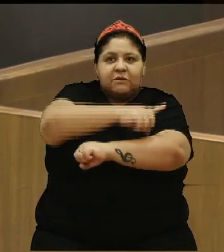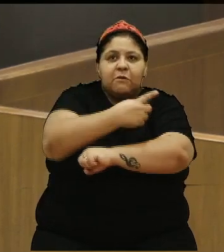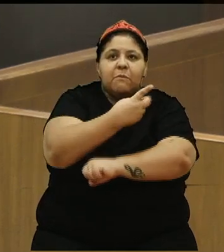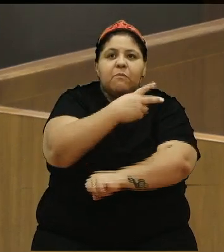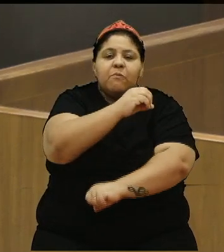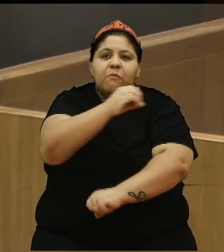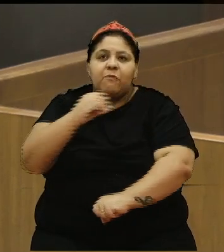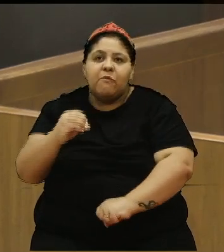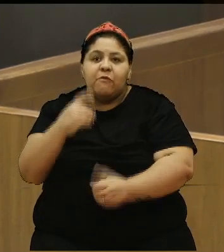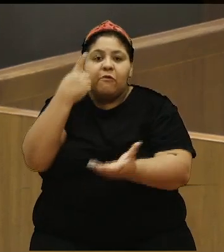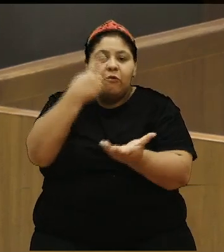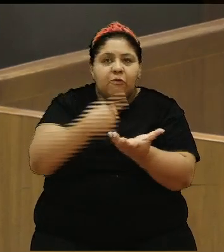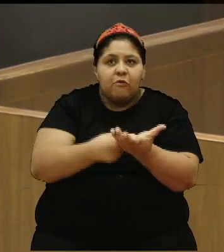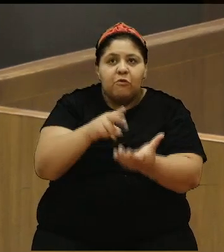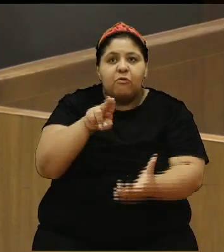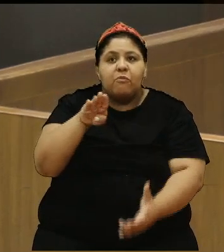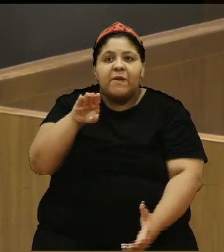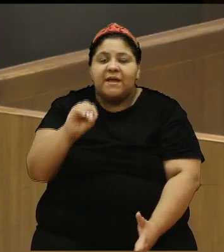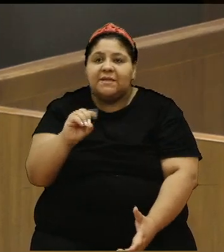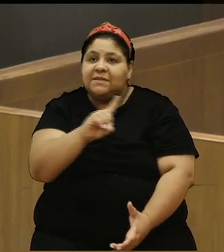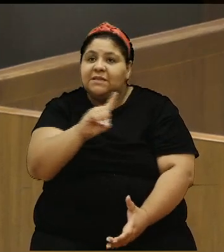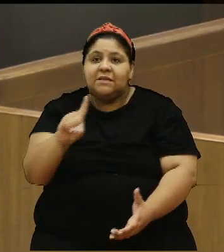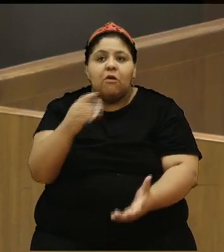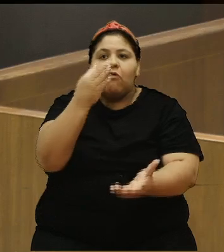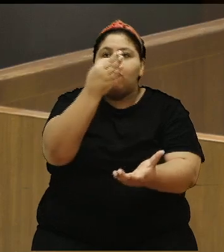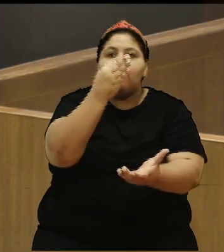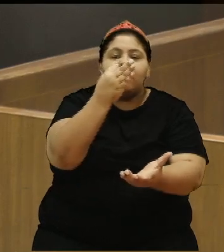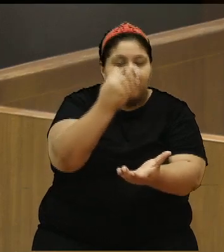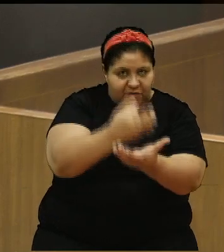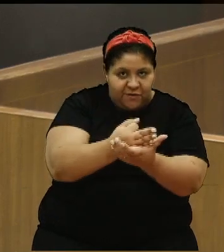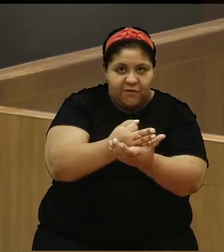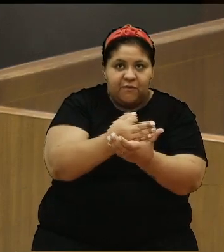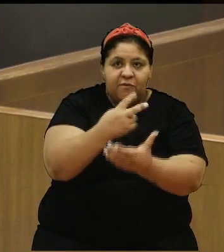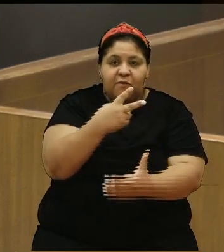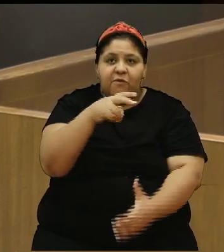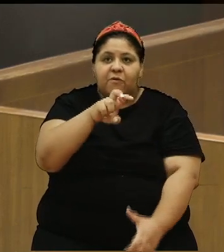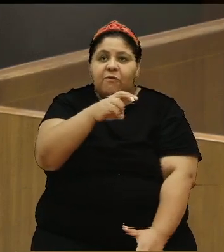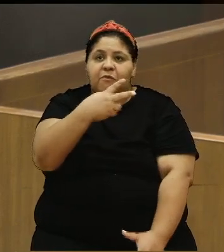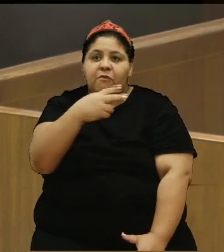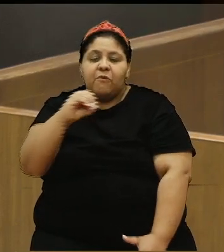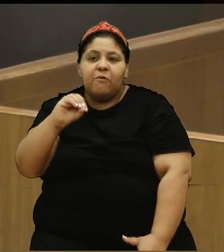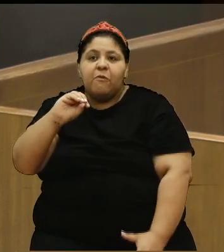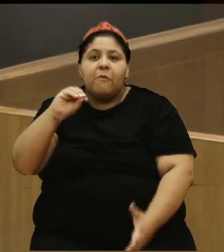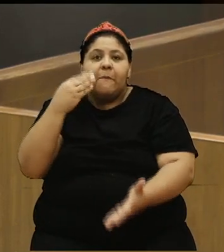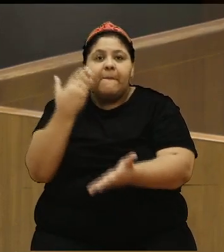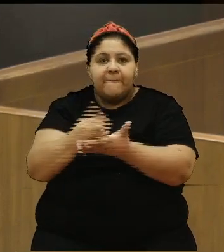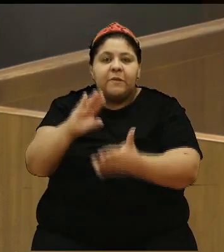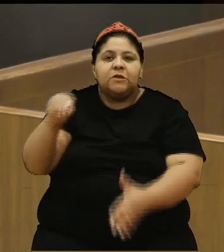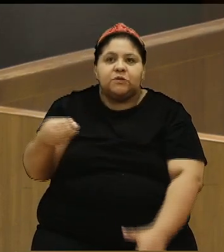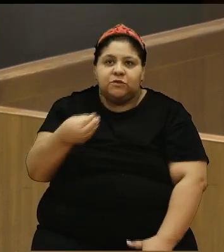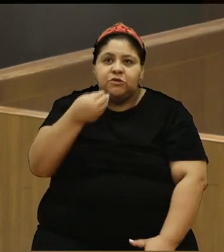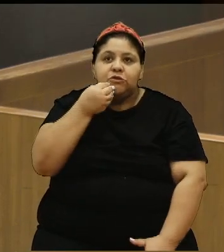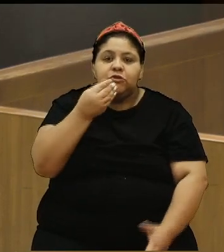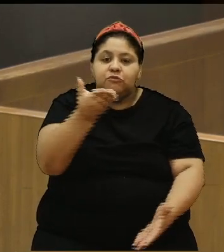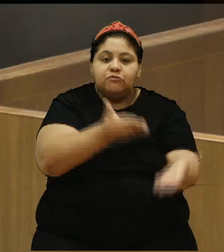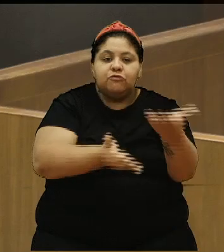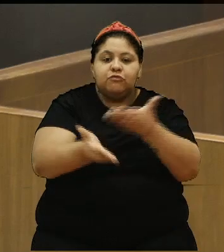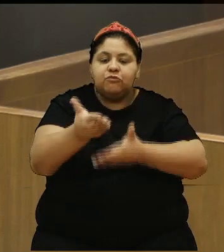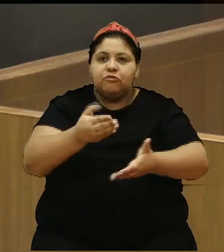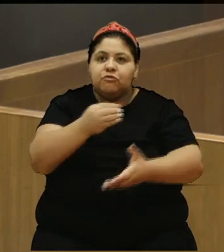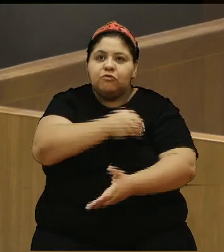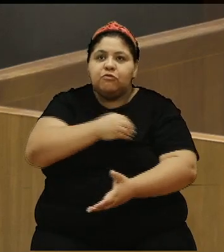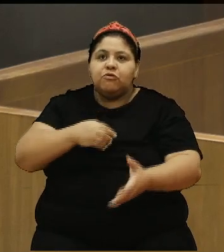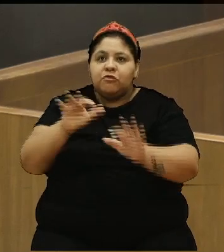agendaram consultas nas UBSs e não compareceram, ou seja, 2.520 pessoas perderam a oportunidade de consultar com o médico da família, pediatra